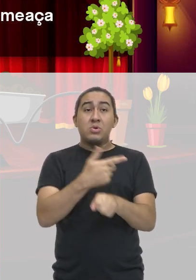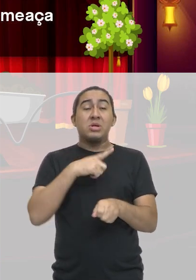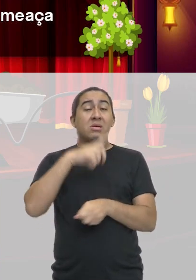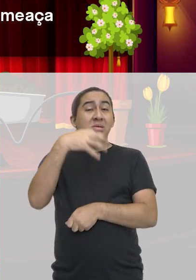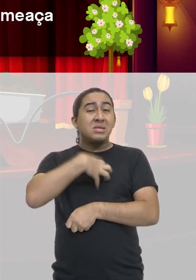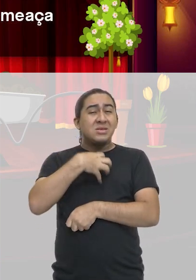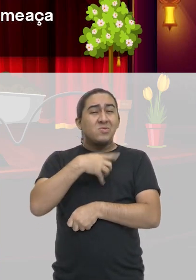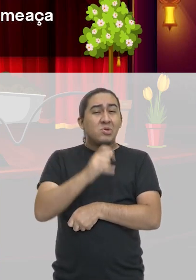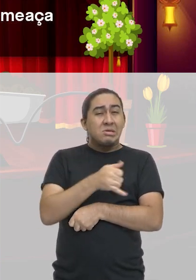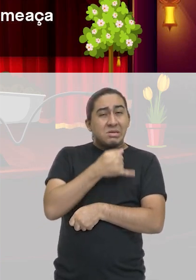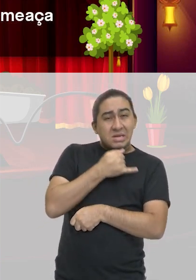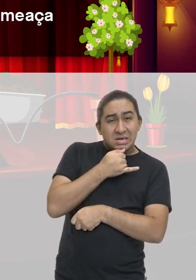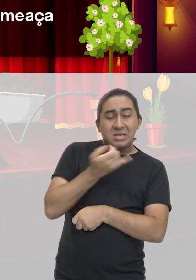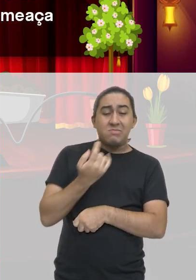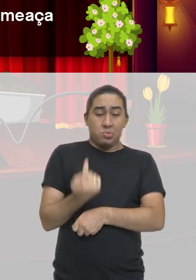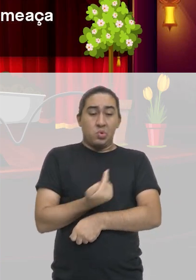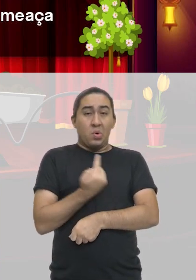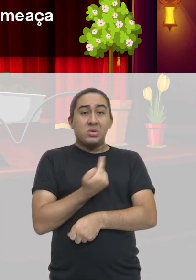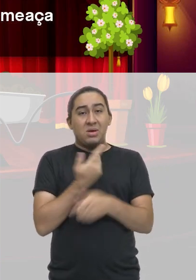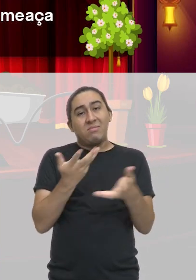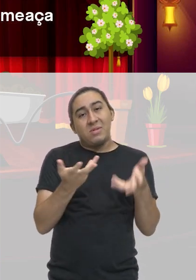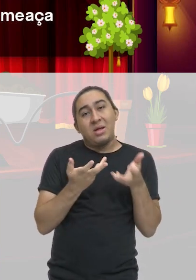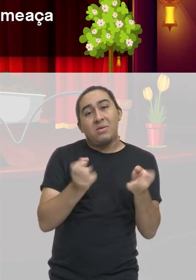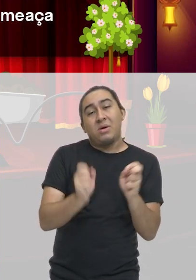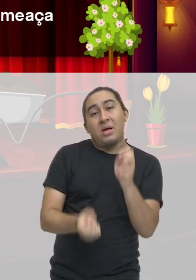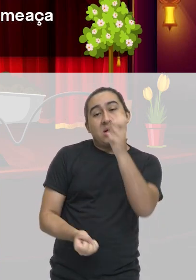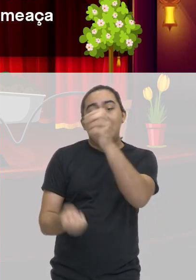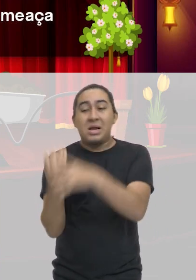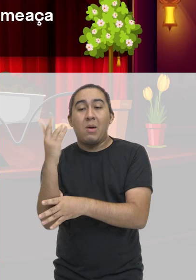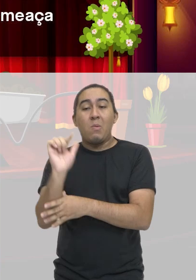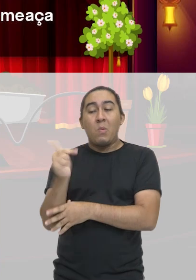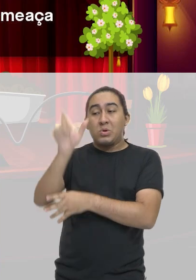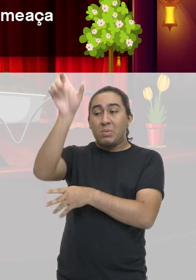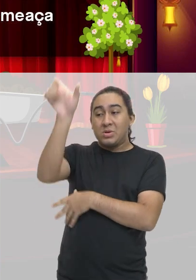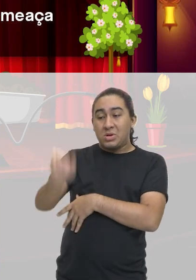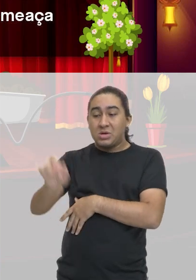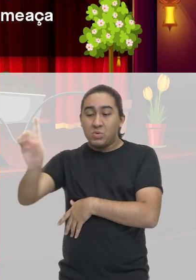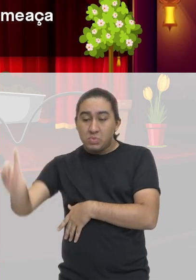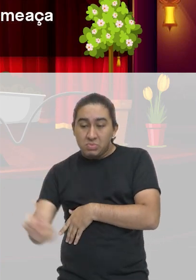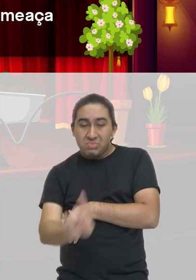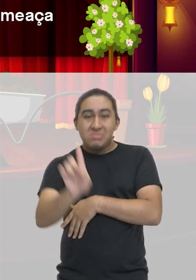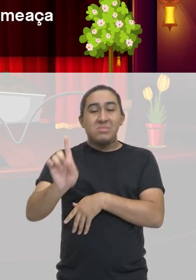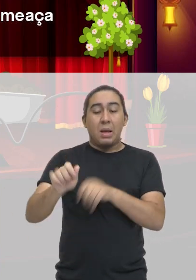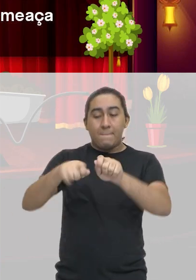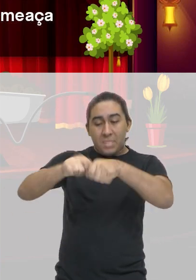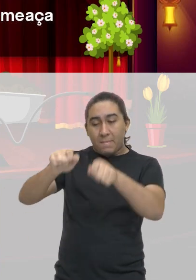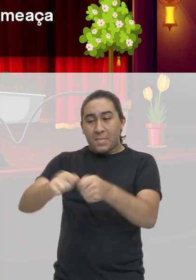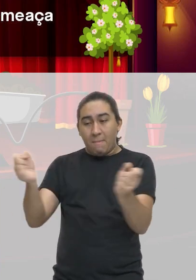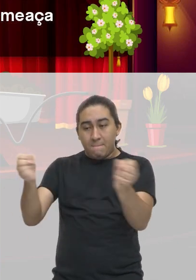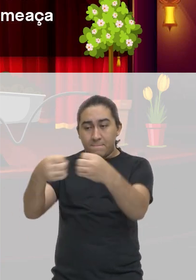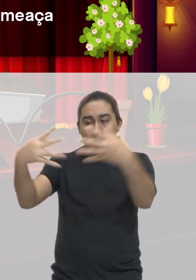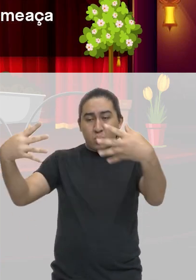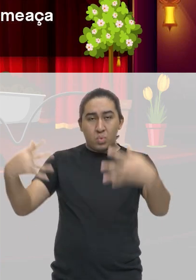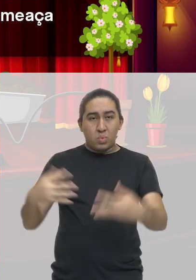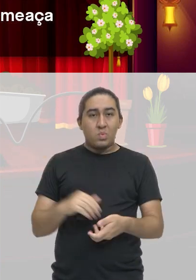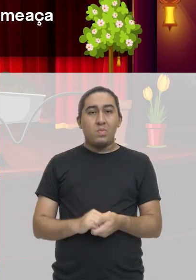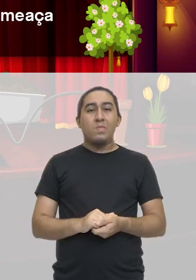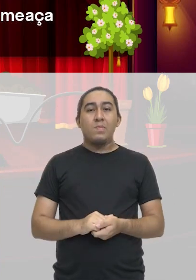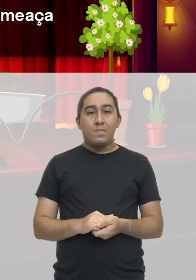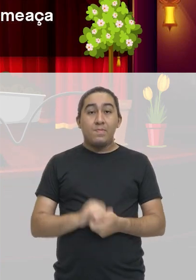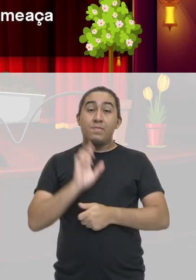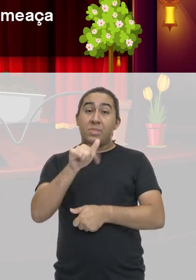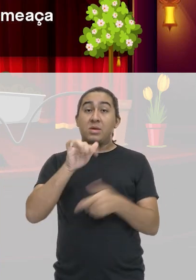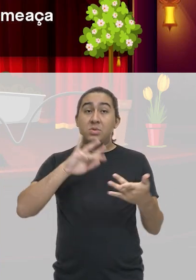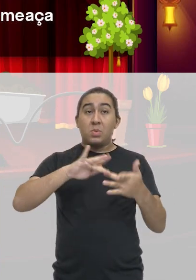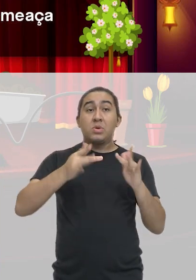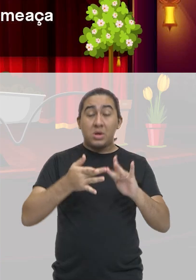e ela teve que criar um personagem, certo? Então, nesse